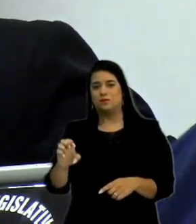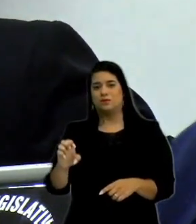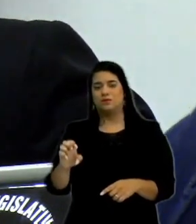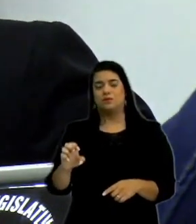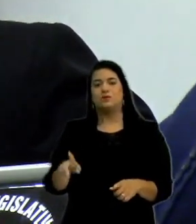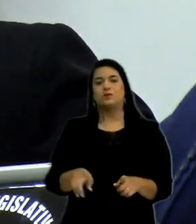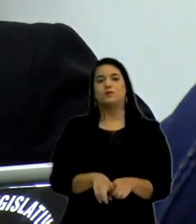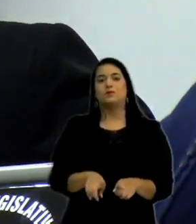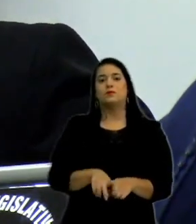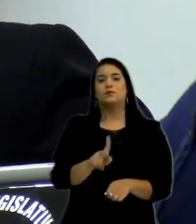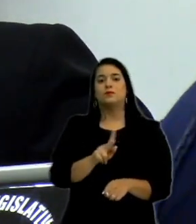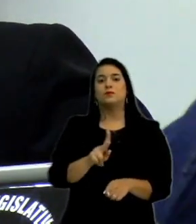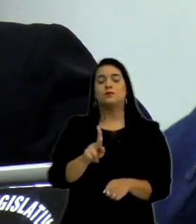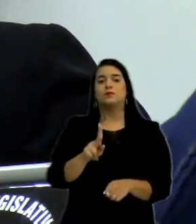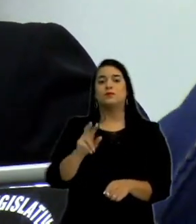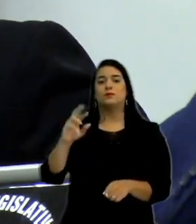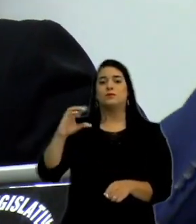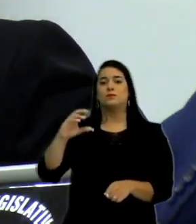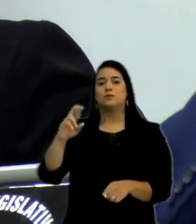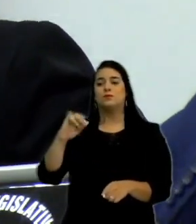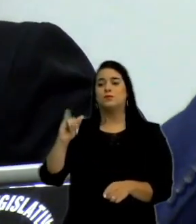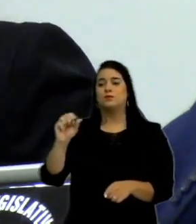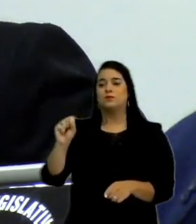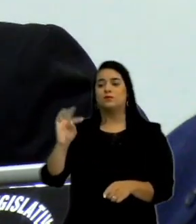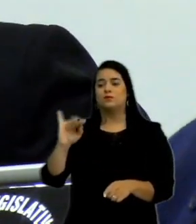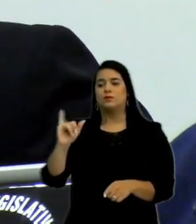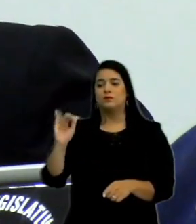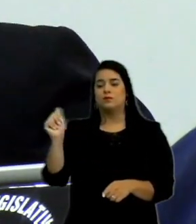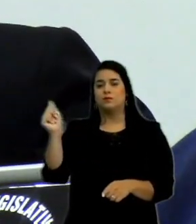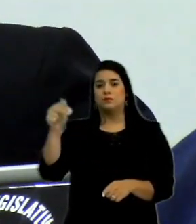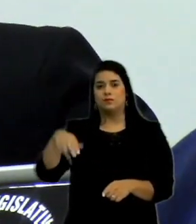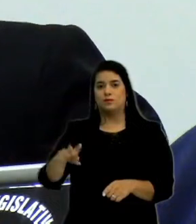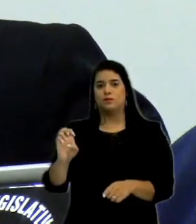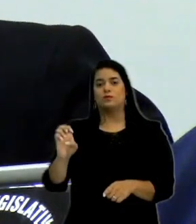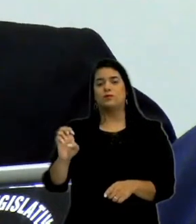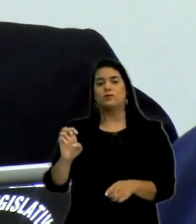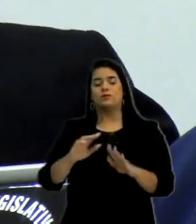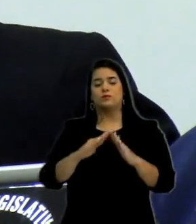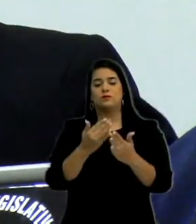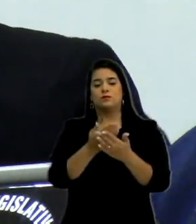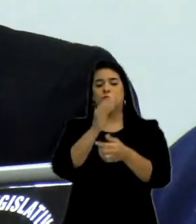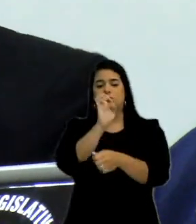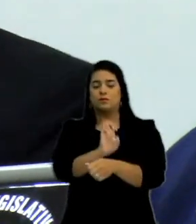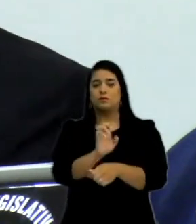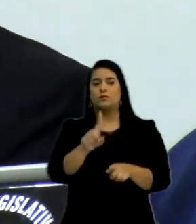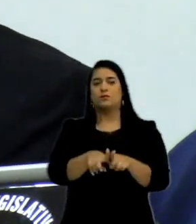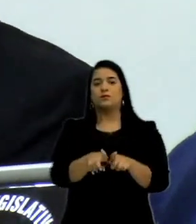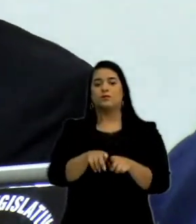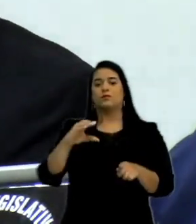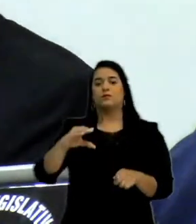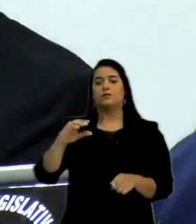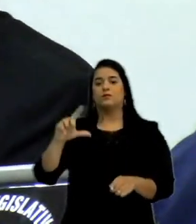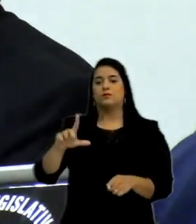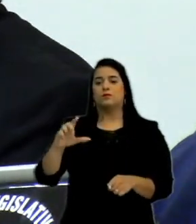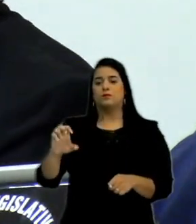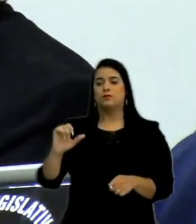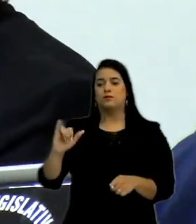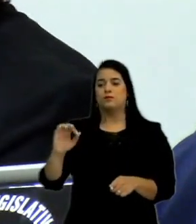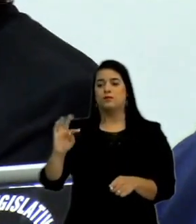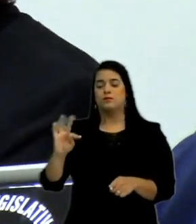A professora Cristiane, lá da Escola Elpide Barbosa. A Cleito Batista. A Luiz